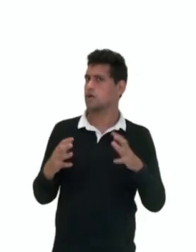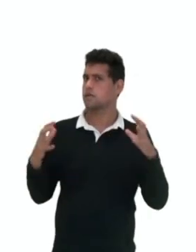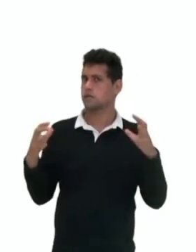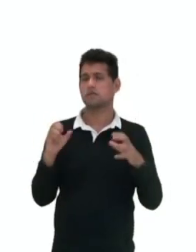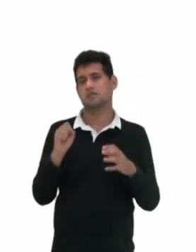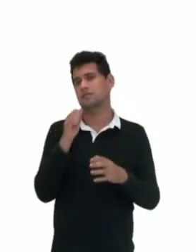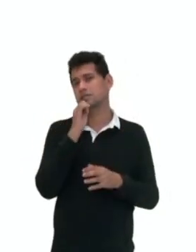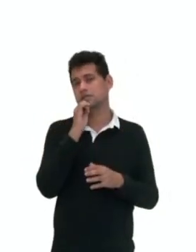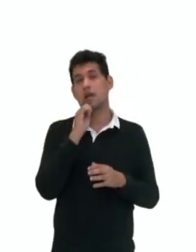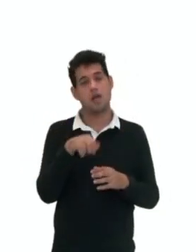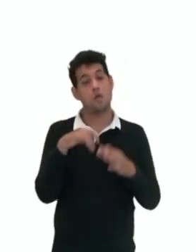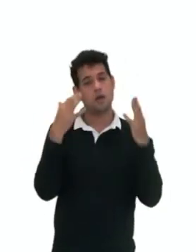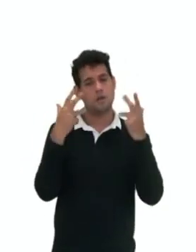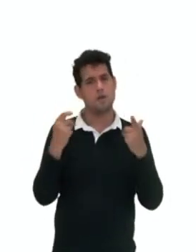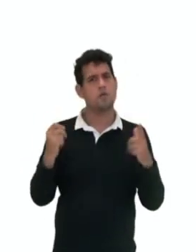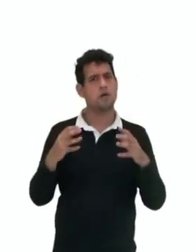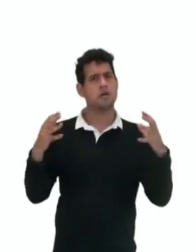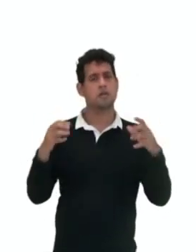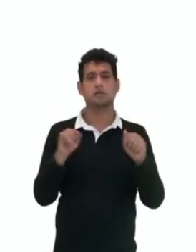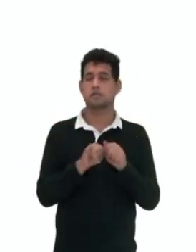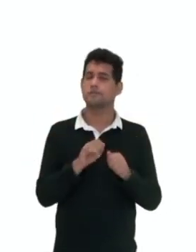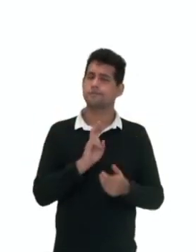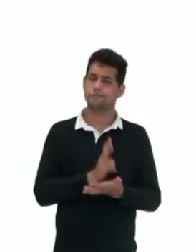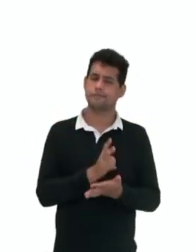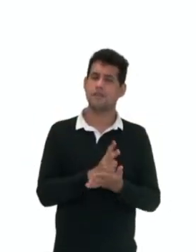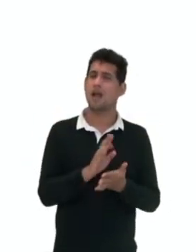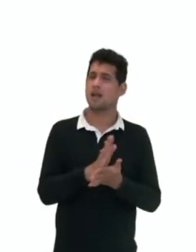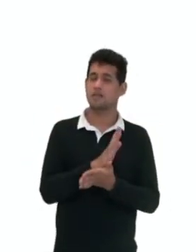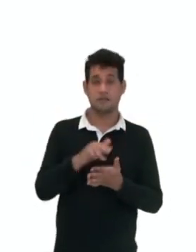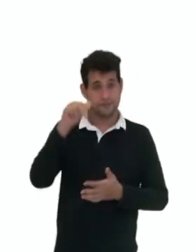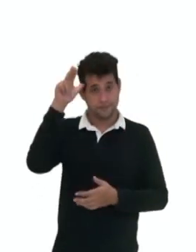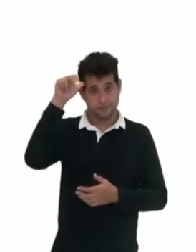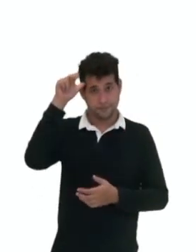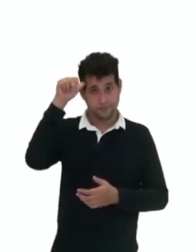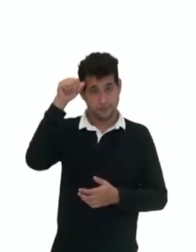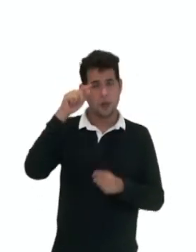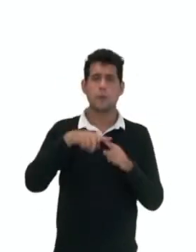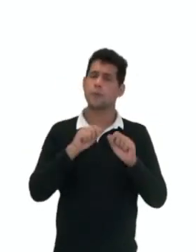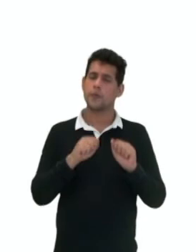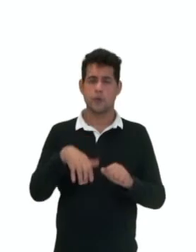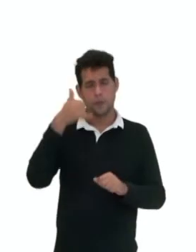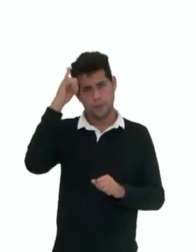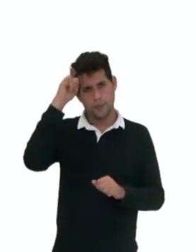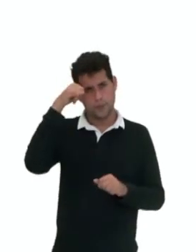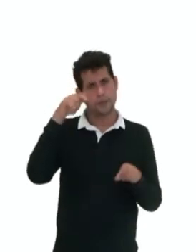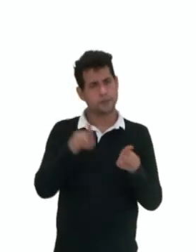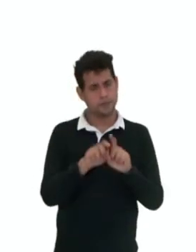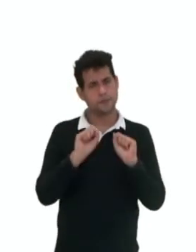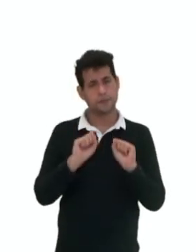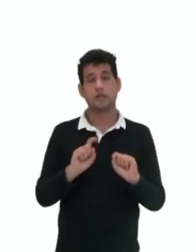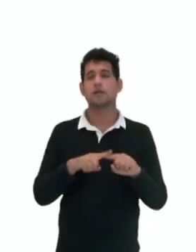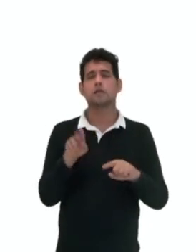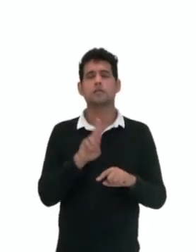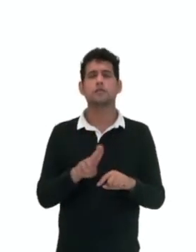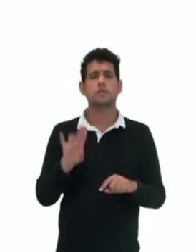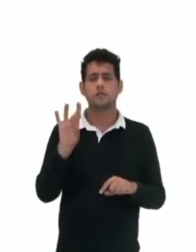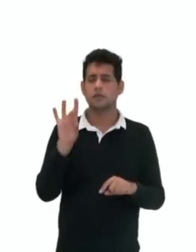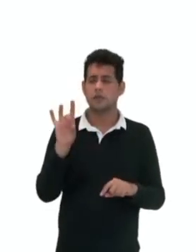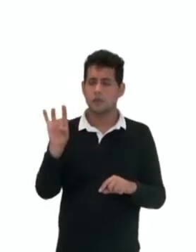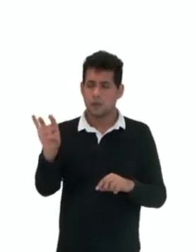Na verdade, é um animal de grande porte, geralmente cavalo, mas pode ser feito em boi. Então, o que eles fazem? Eles pegam um